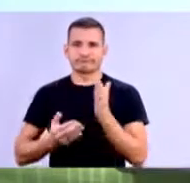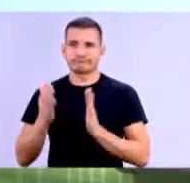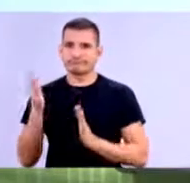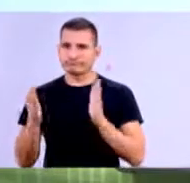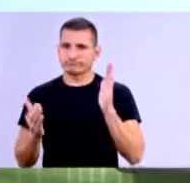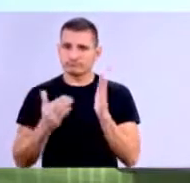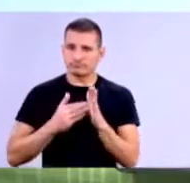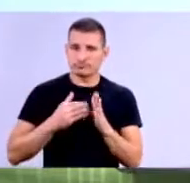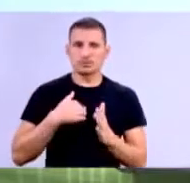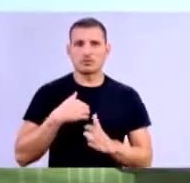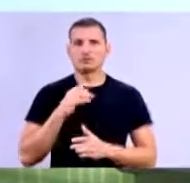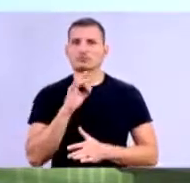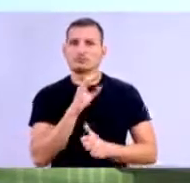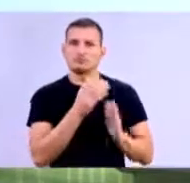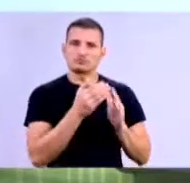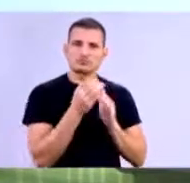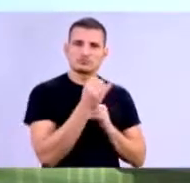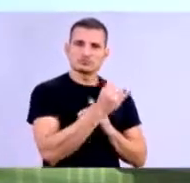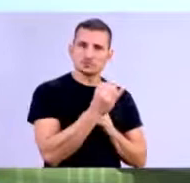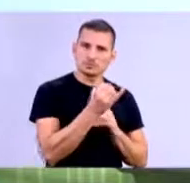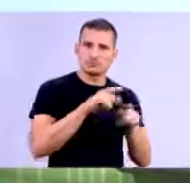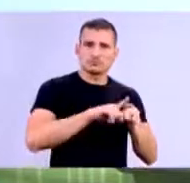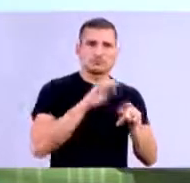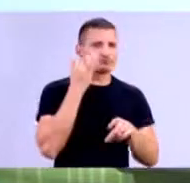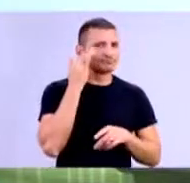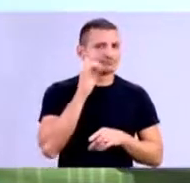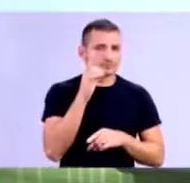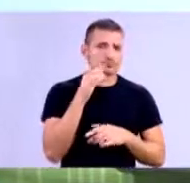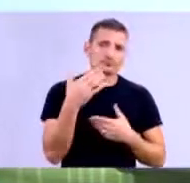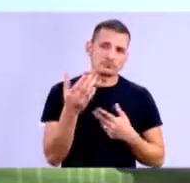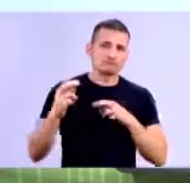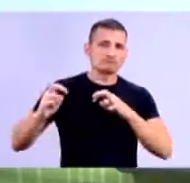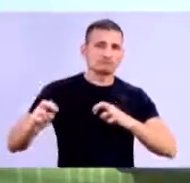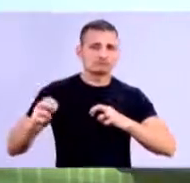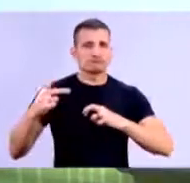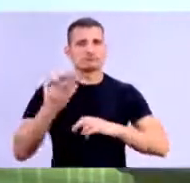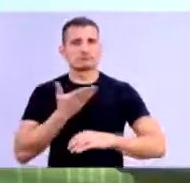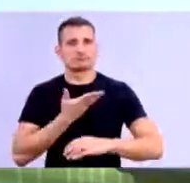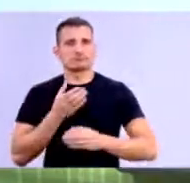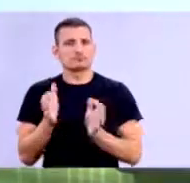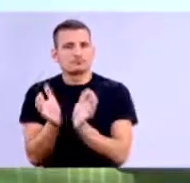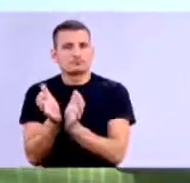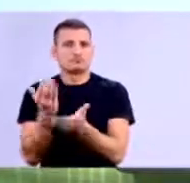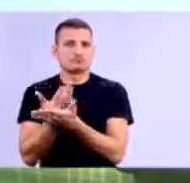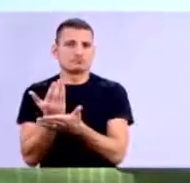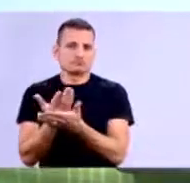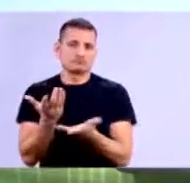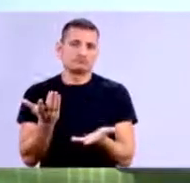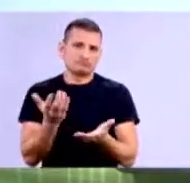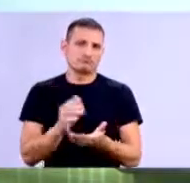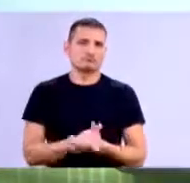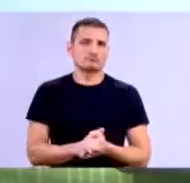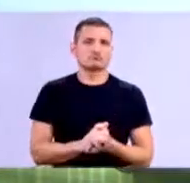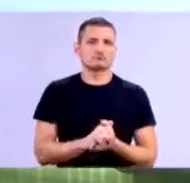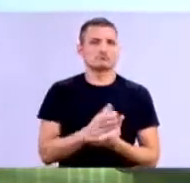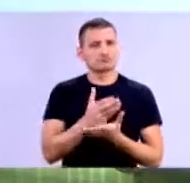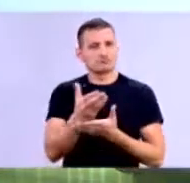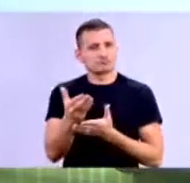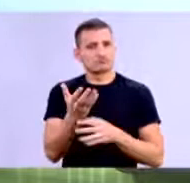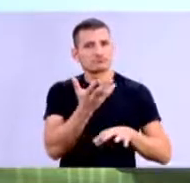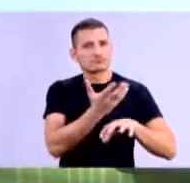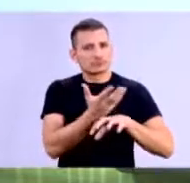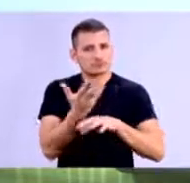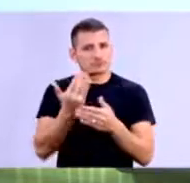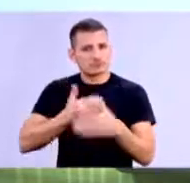tutor, também não entendi. Senta com o teu colega, faz um grupo de estudo. Tá vindo aí as provas das disciplinas, então é